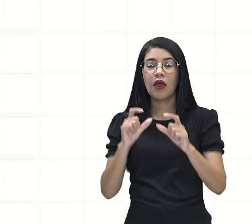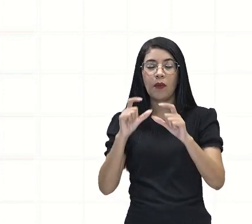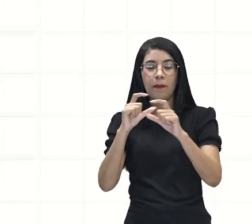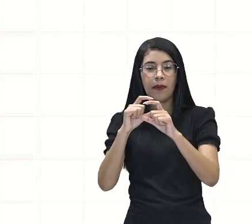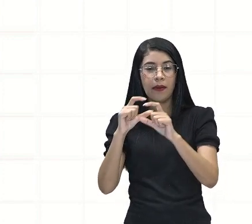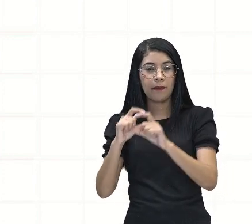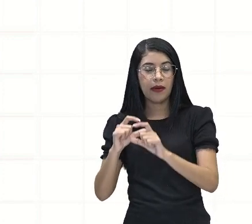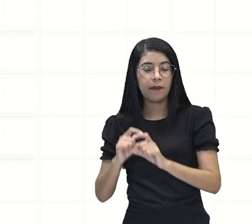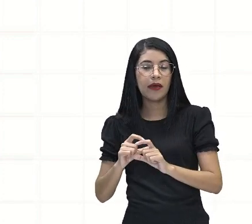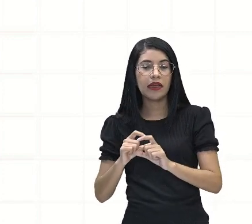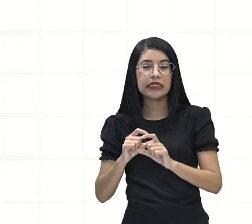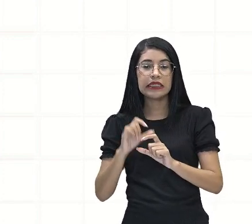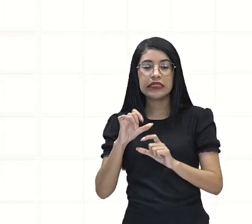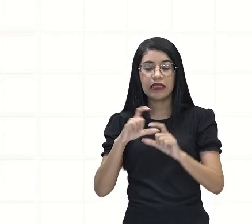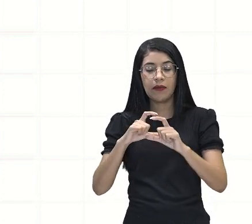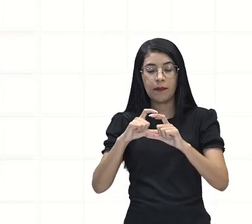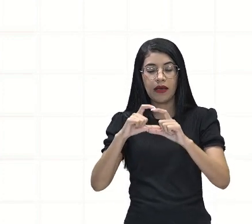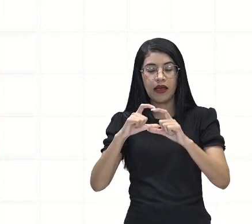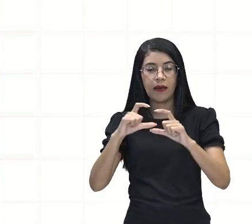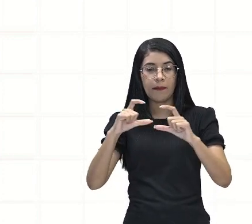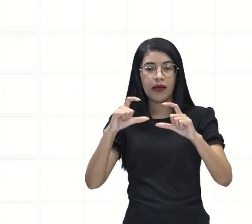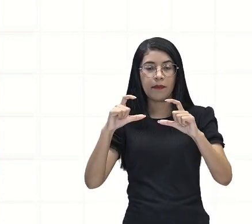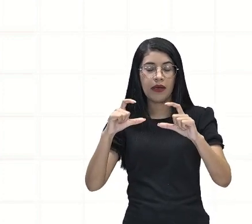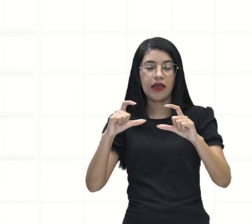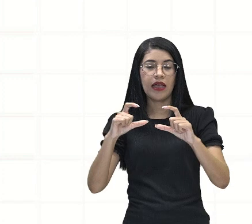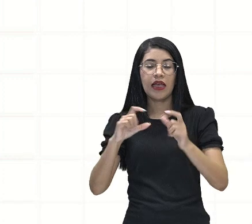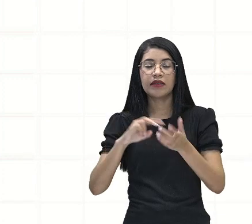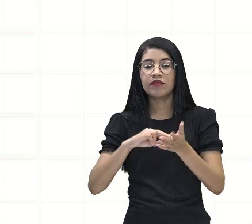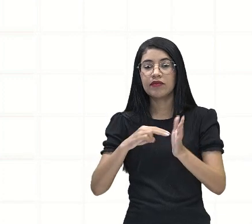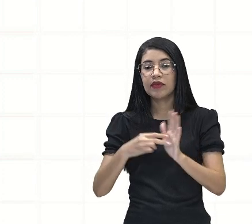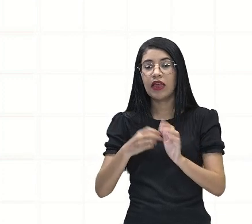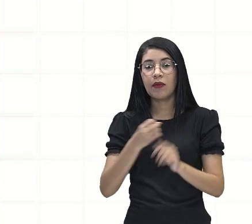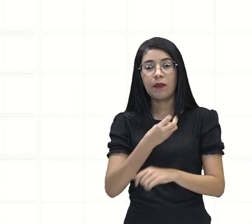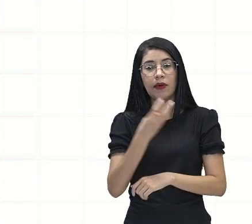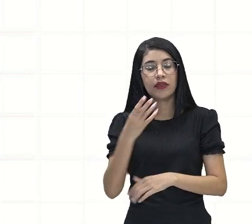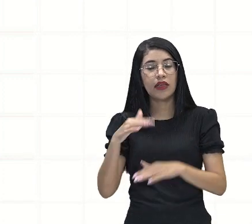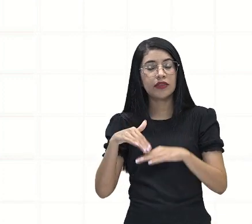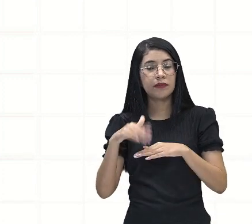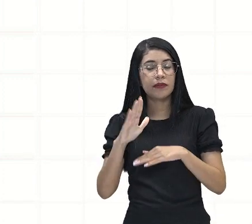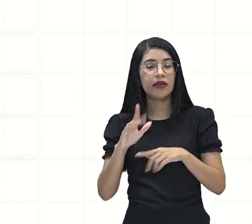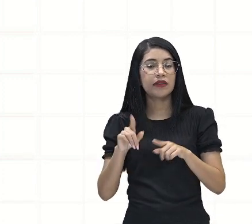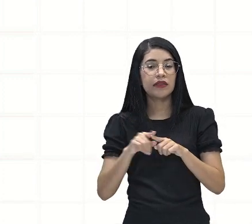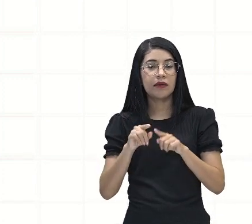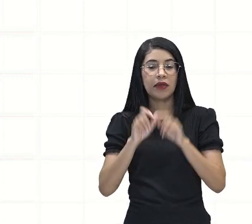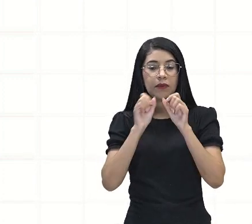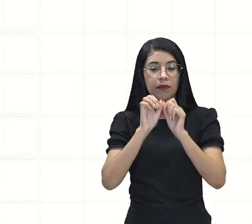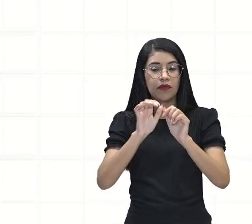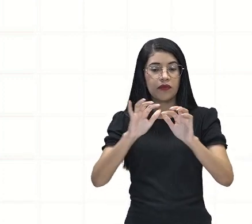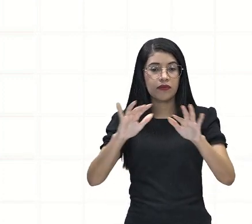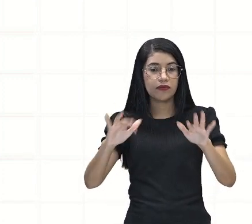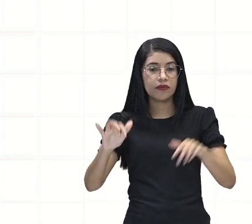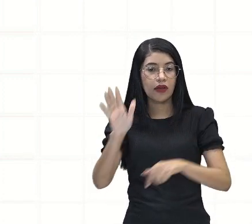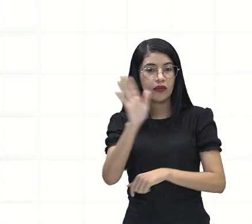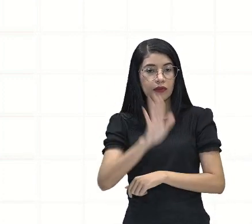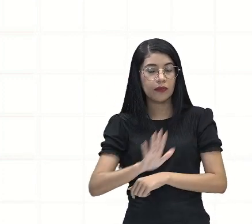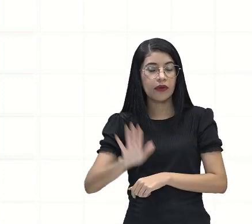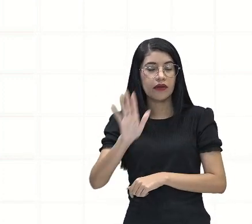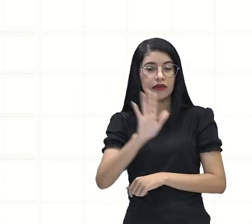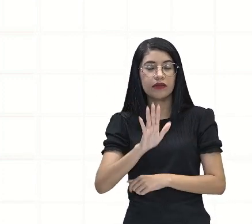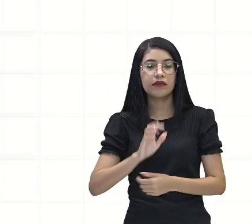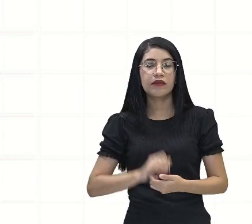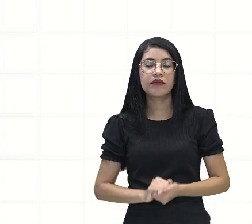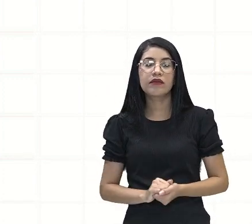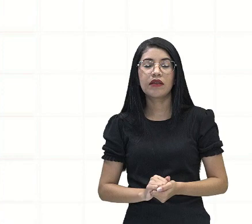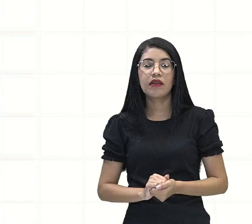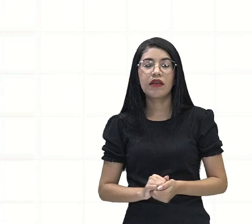A medida que vai aumentando o círculo quer dizer que tem o maior número de empresas espalhadas aí pelo território brasileiro